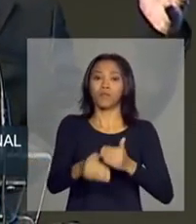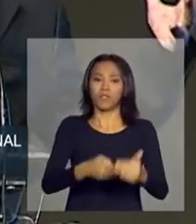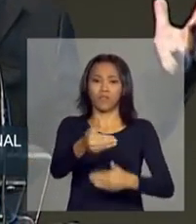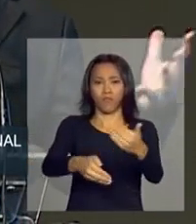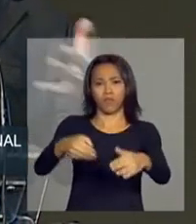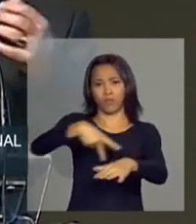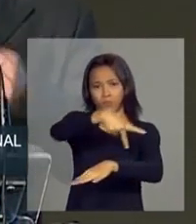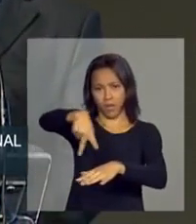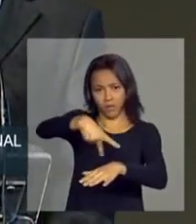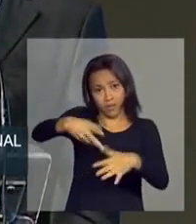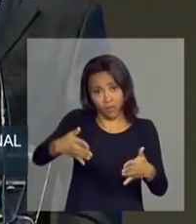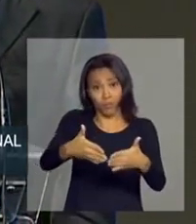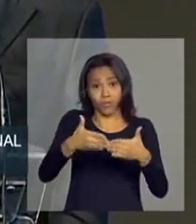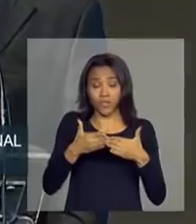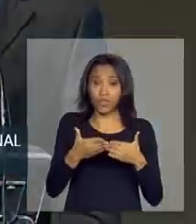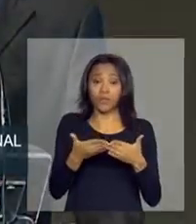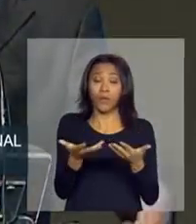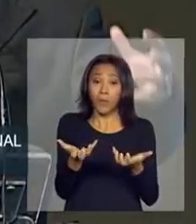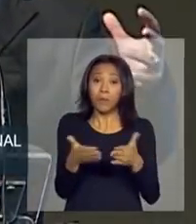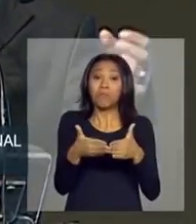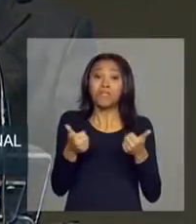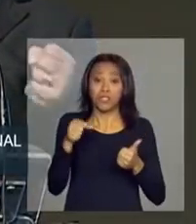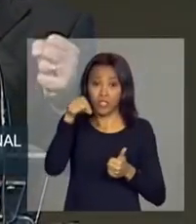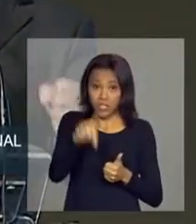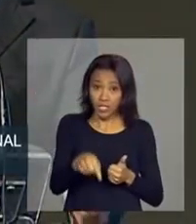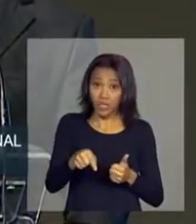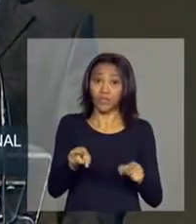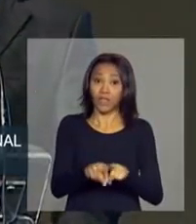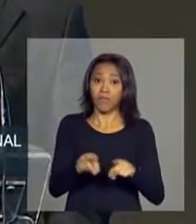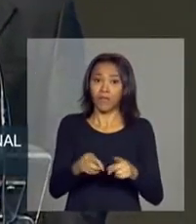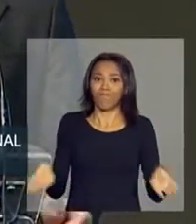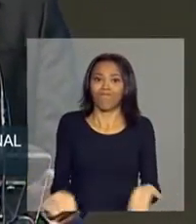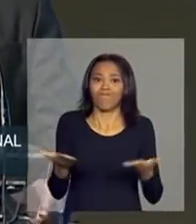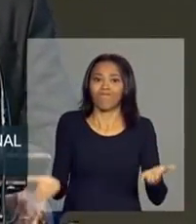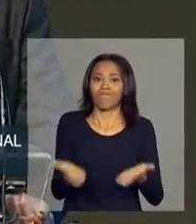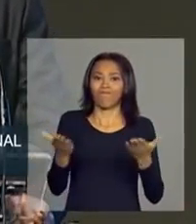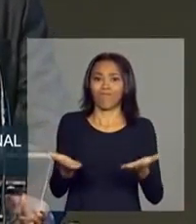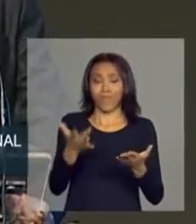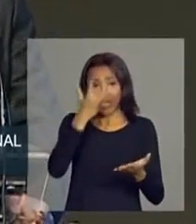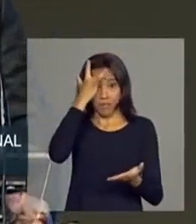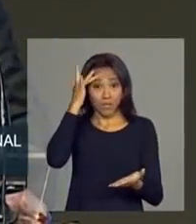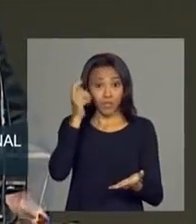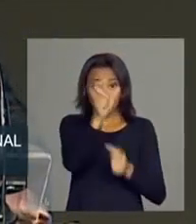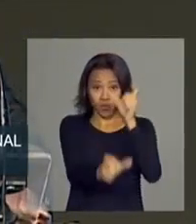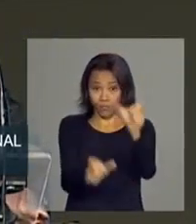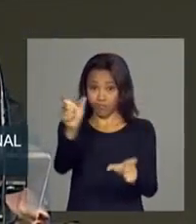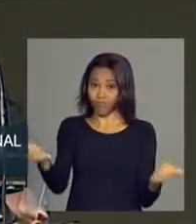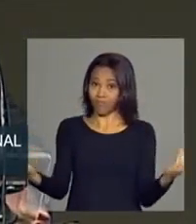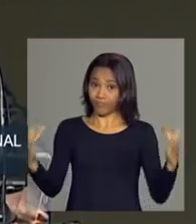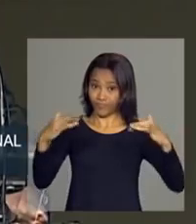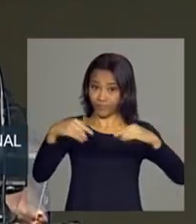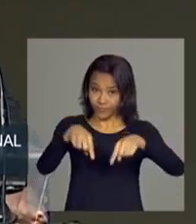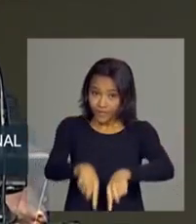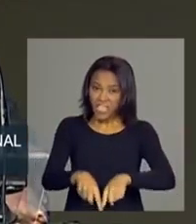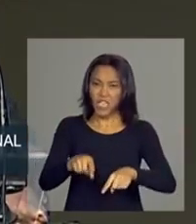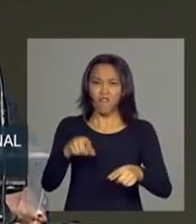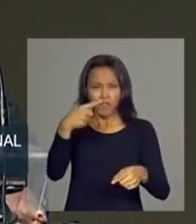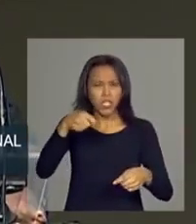o Brasil vive um grande gargalo, o gargalo de não ter mão de obra qualificada para animar o seu